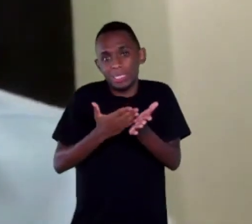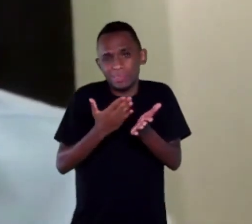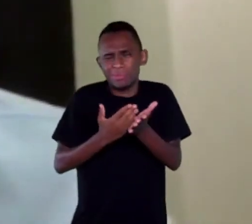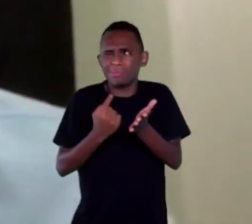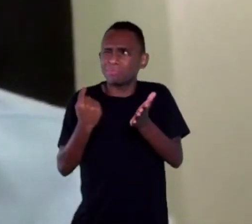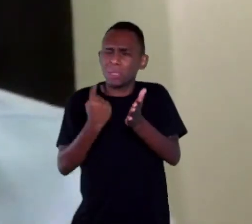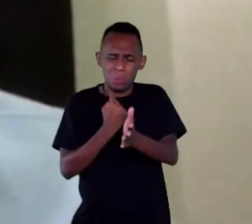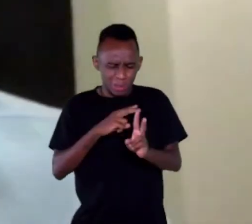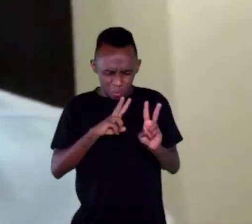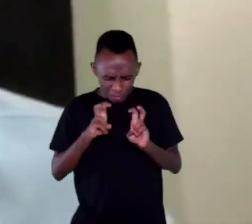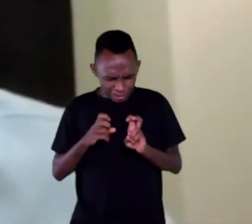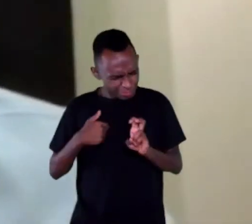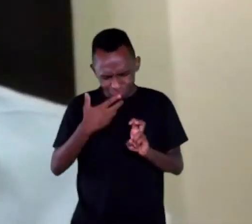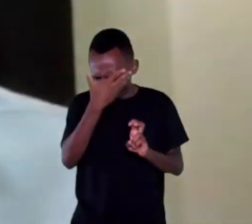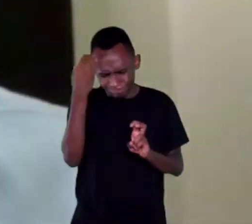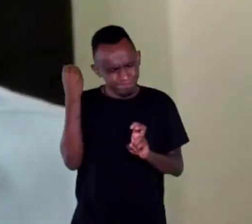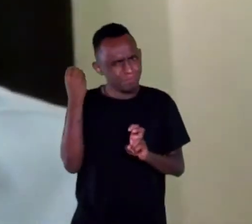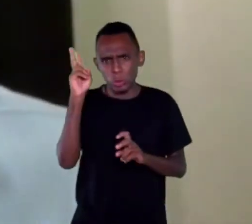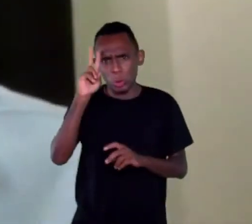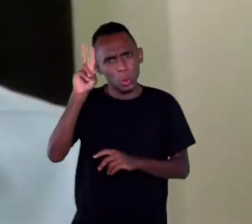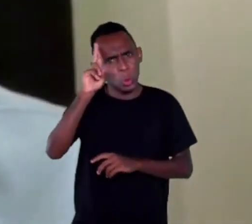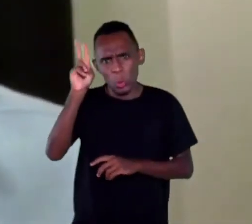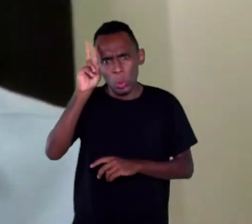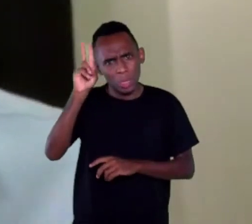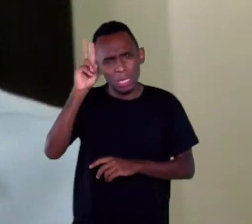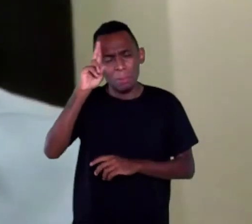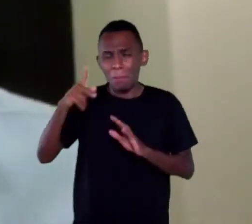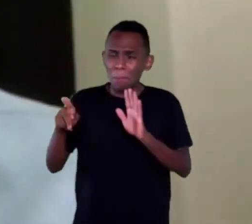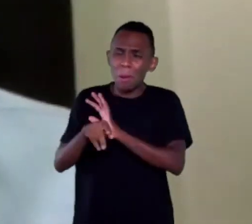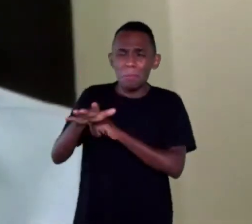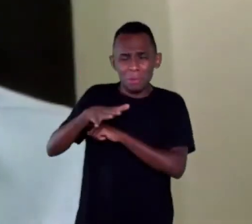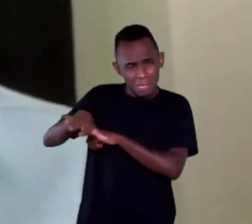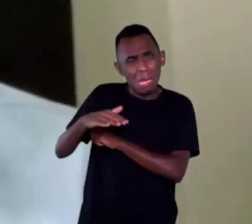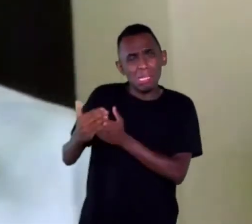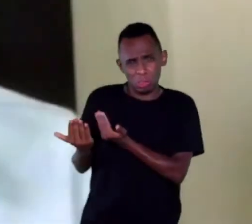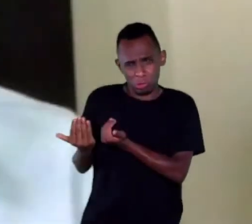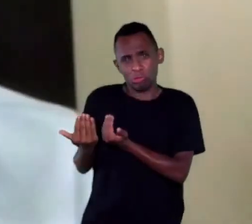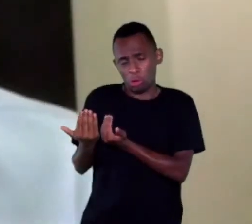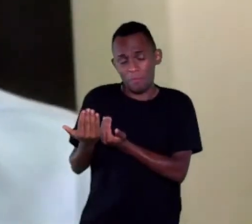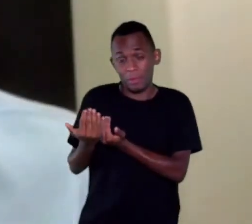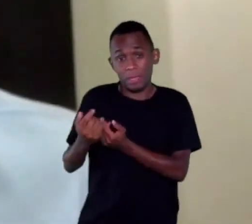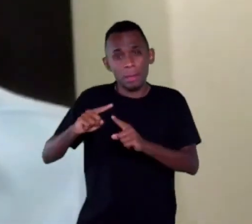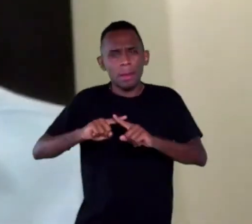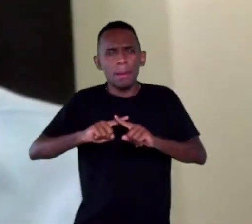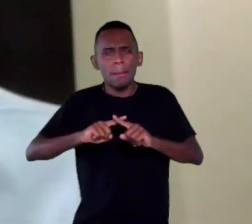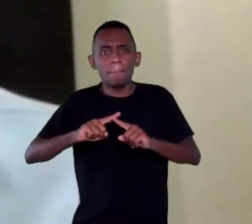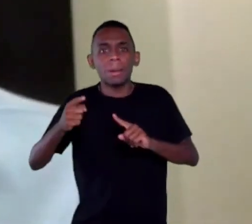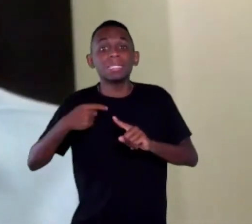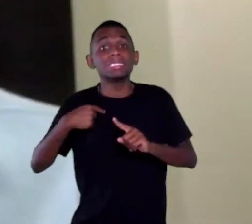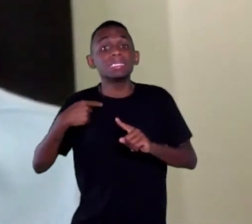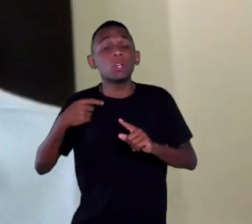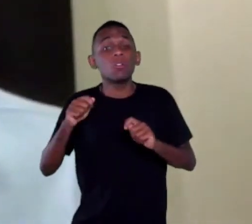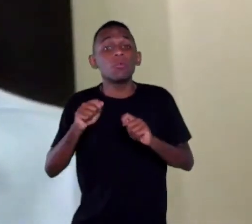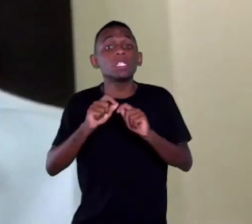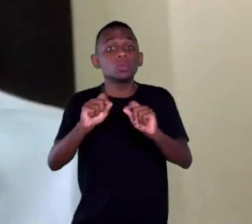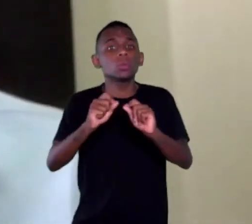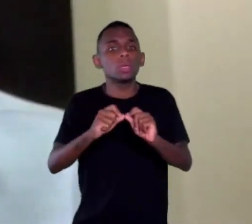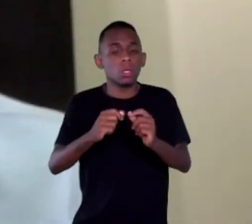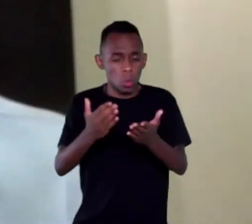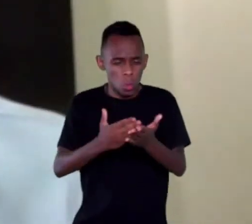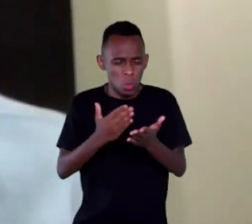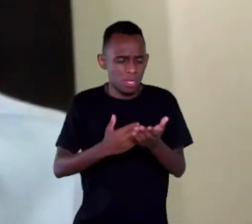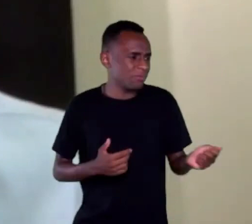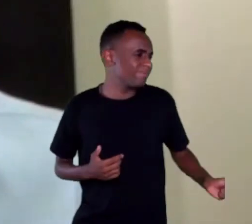título, eu lembro que era uma narrativa de adolescência, bem parecida com a minha, mas eu joguei o livro fora com medo